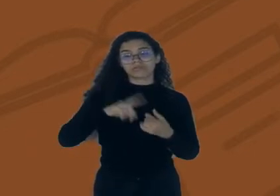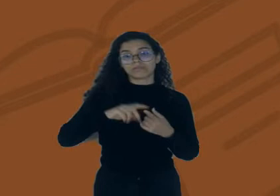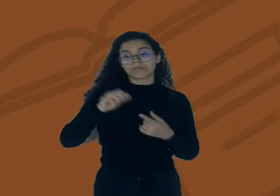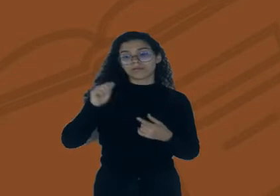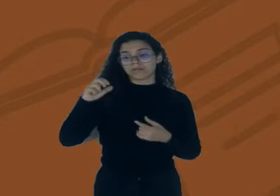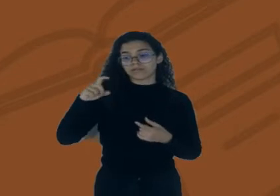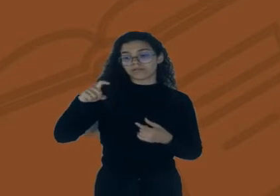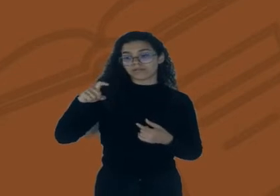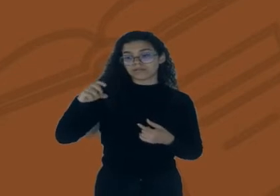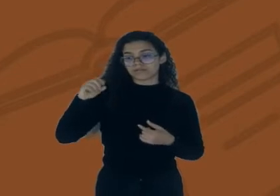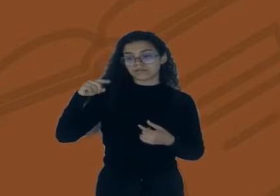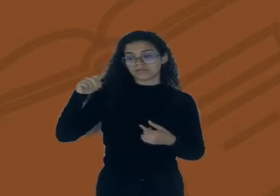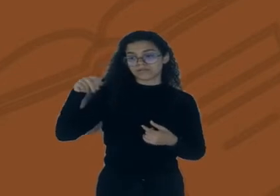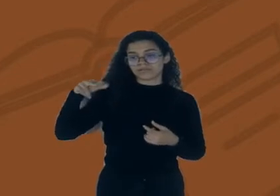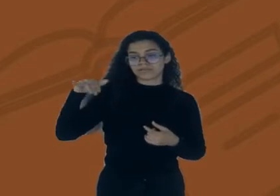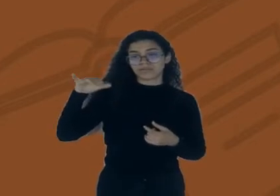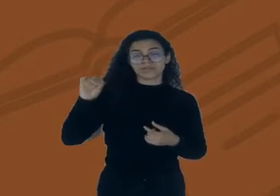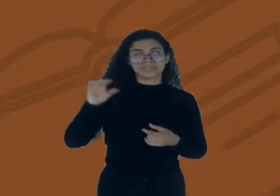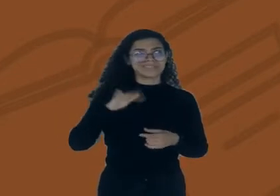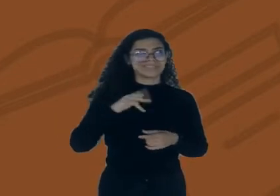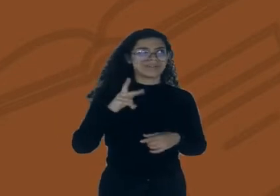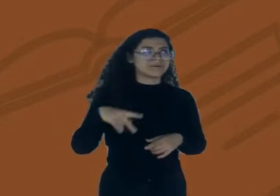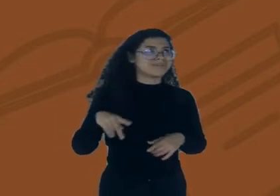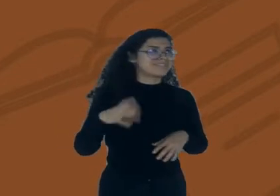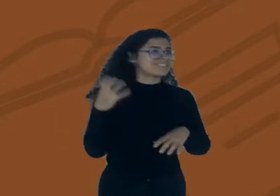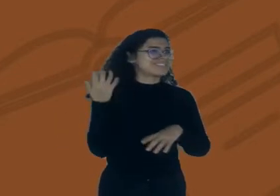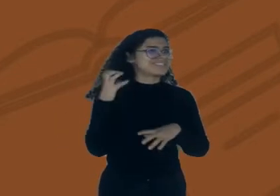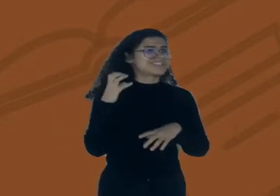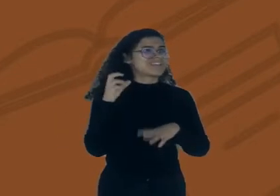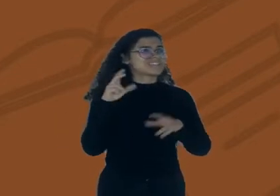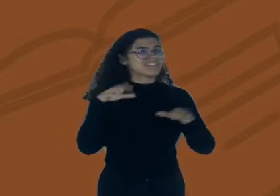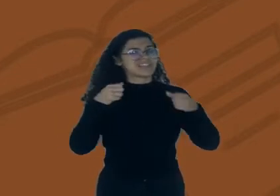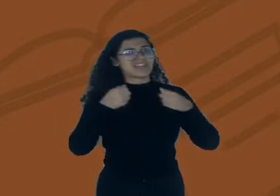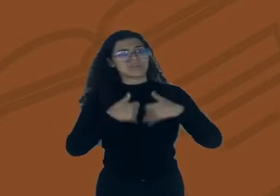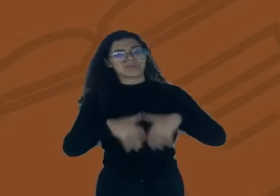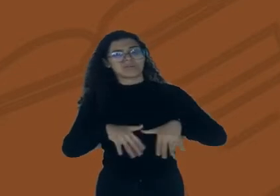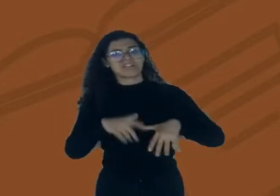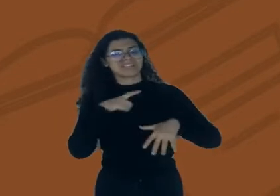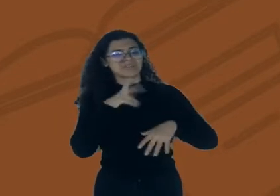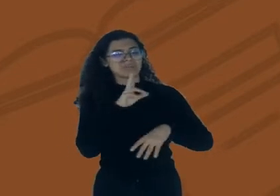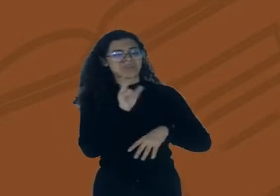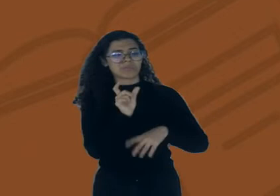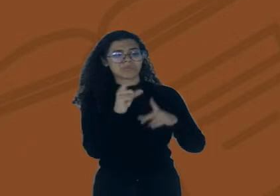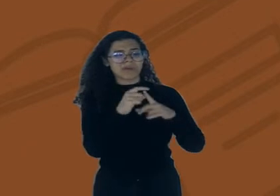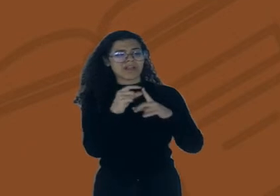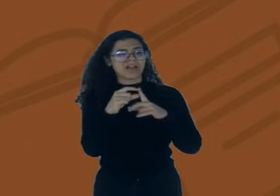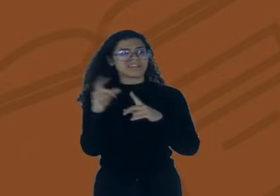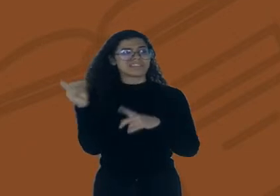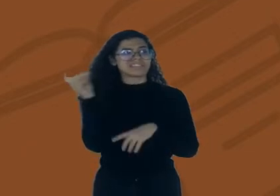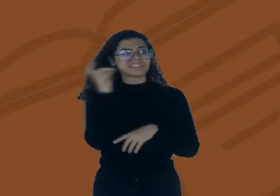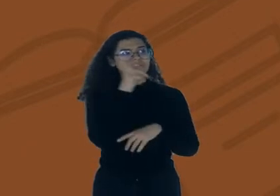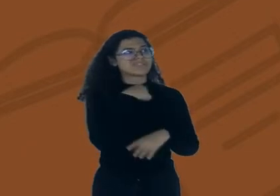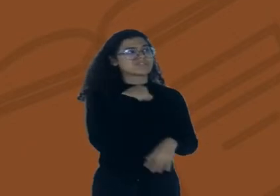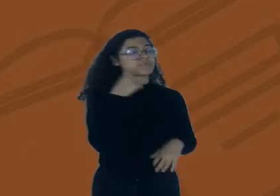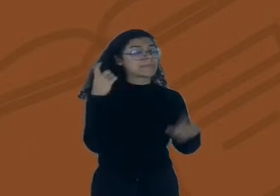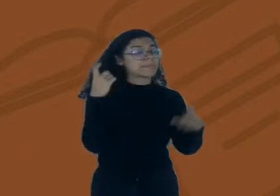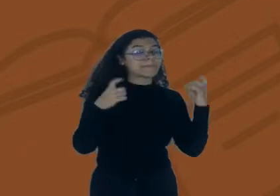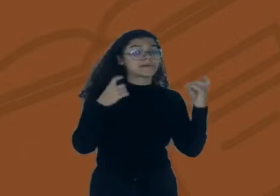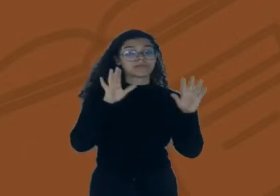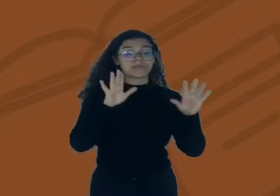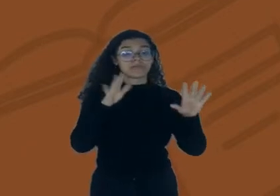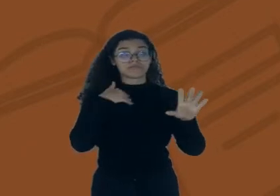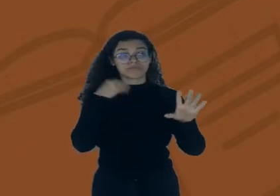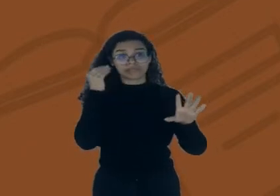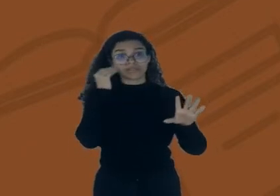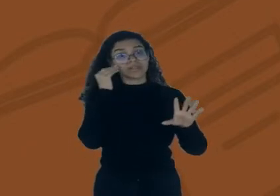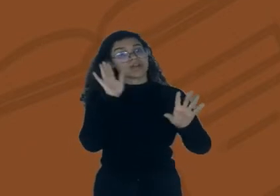natureza são muitos termos assim que a gente fica um pouco preocupado. Difícil um pouco de entender, mas eu vou tentar